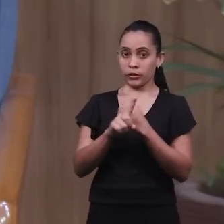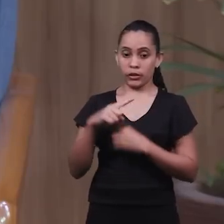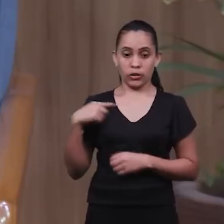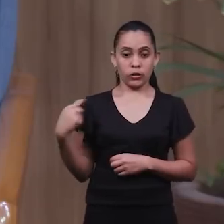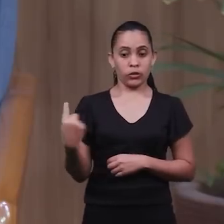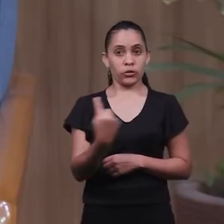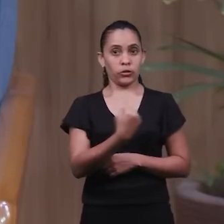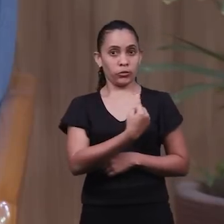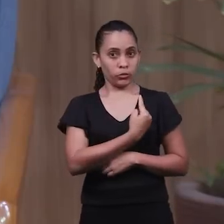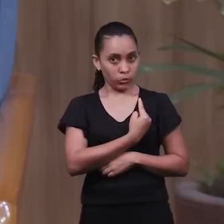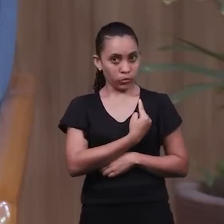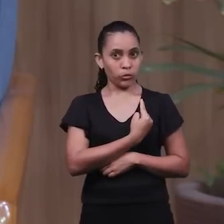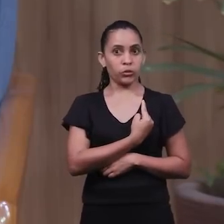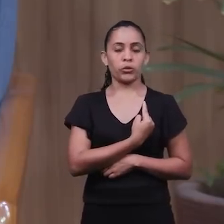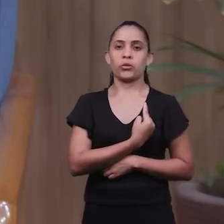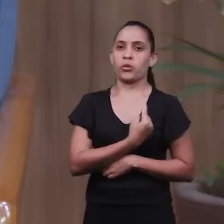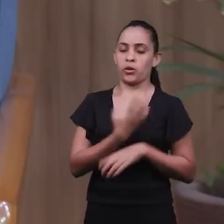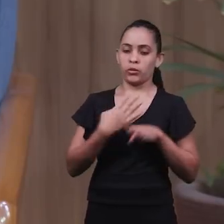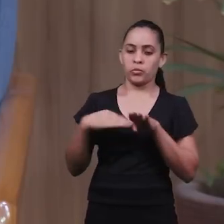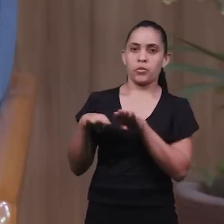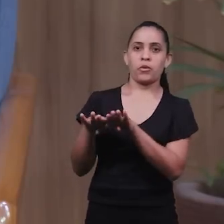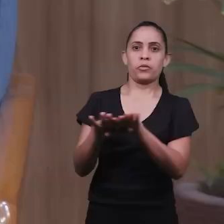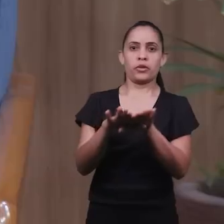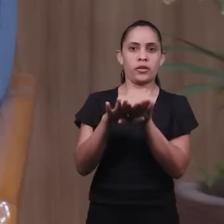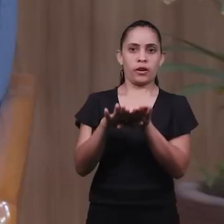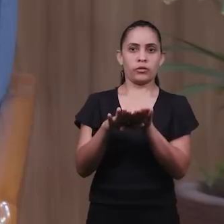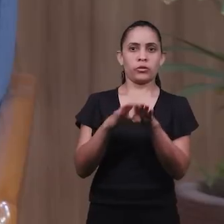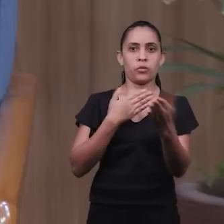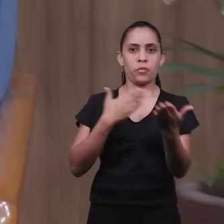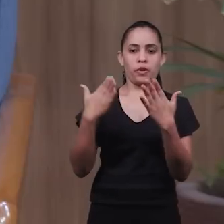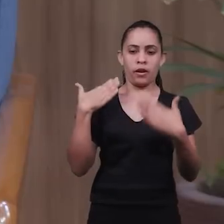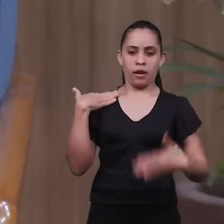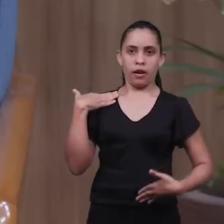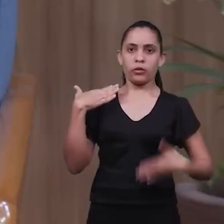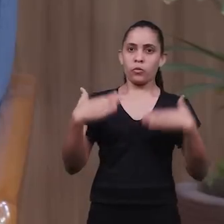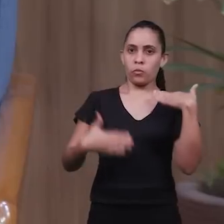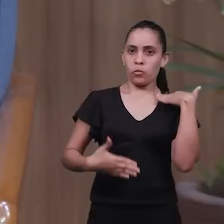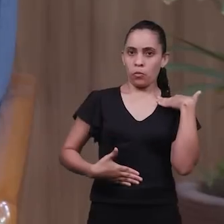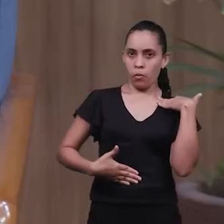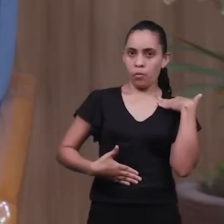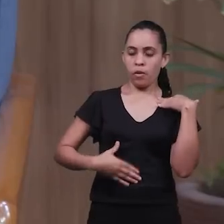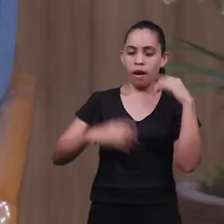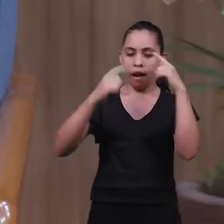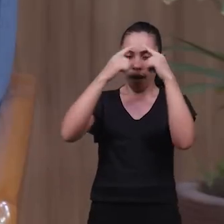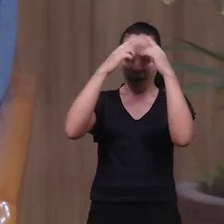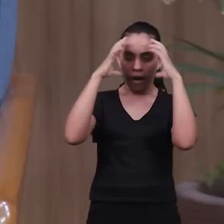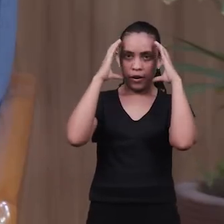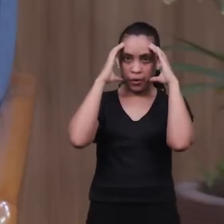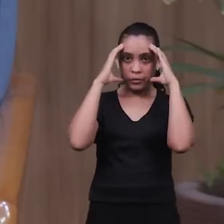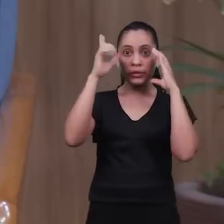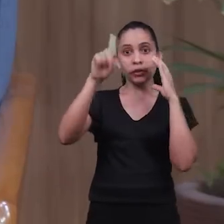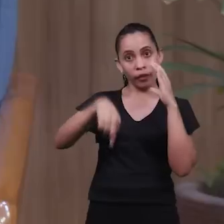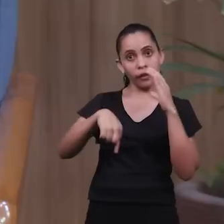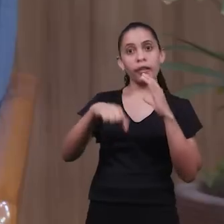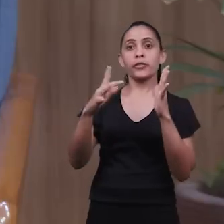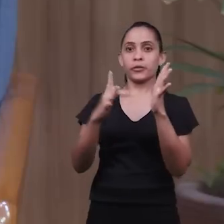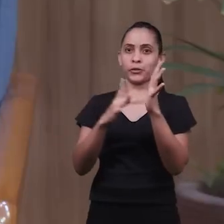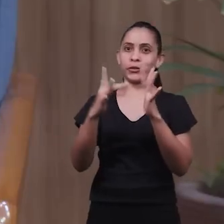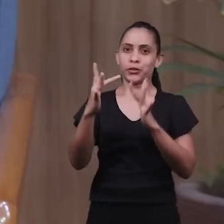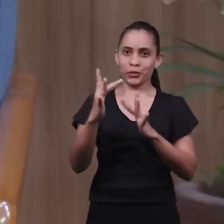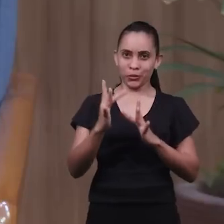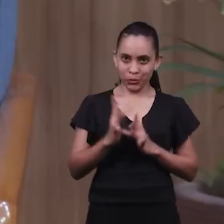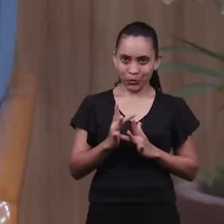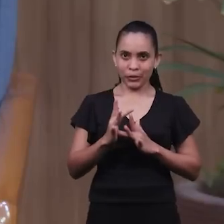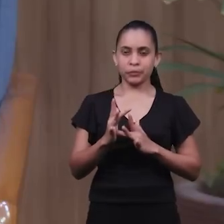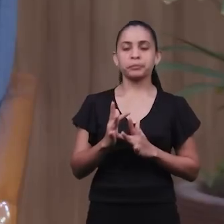nós, servos de Deus, uma unidade, como corpo, e um corpo cujo cabeça é o Senhor